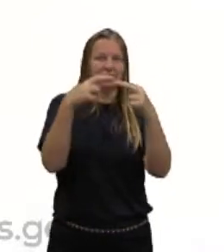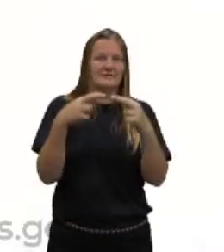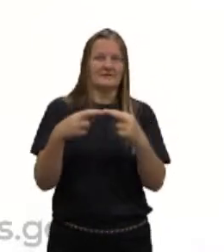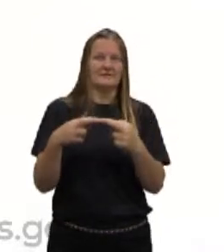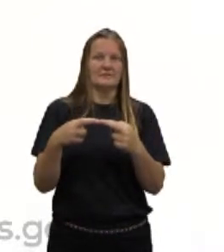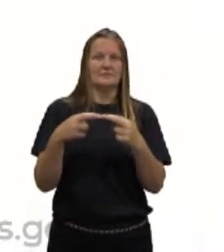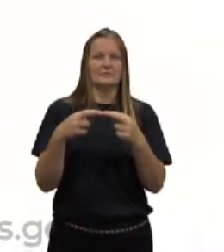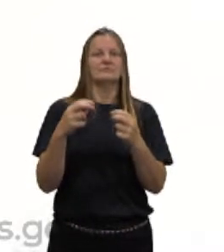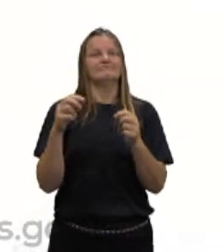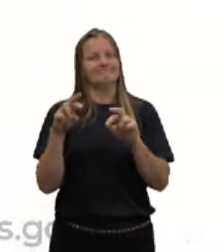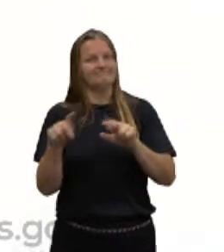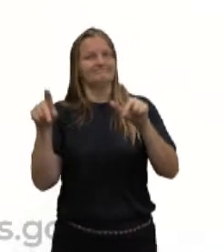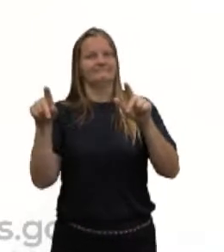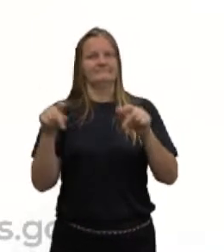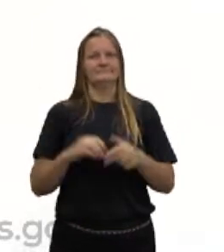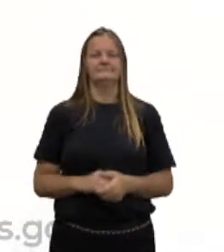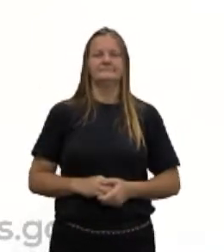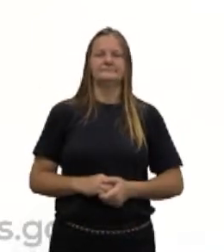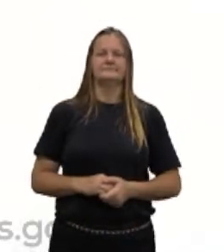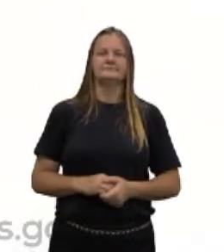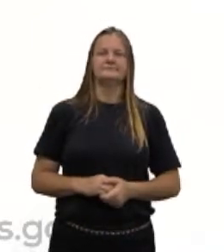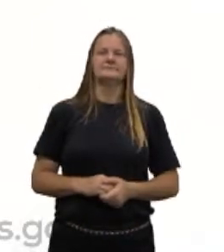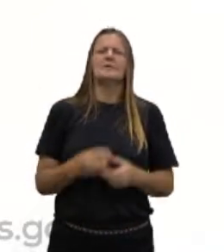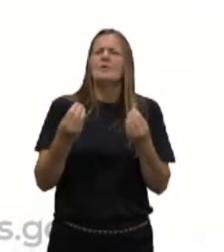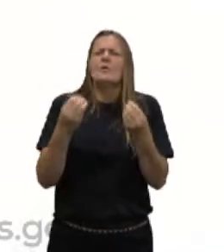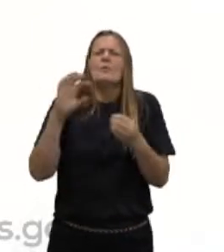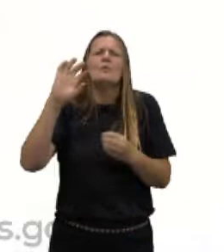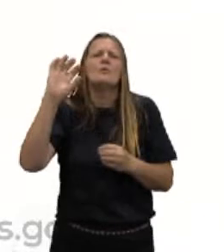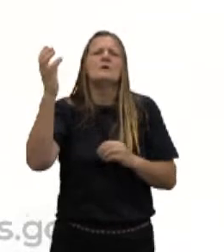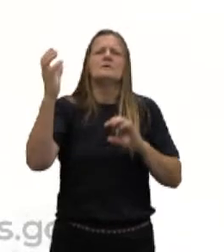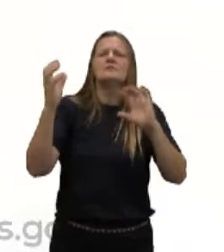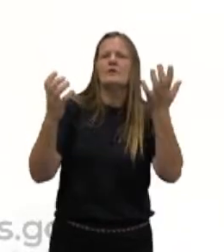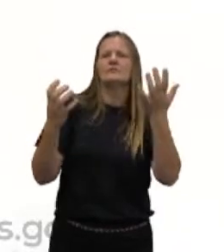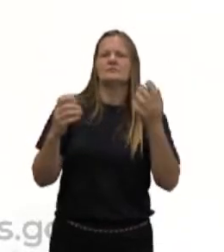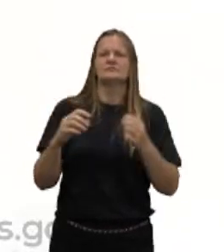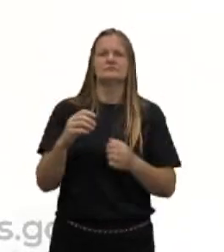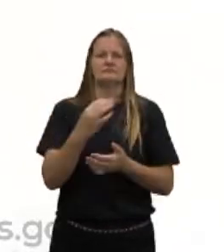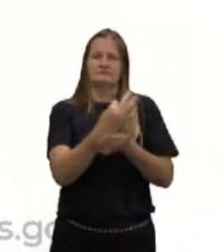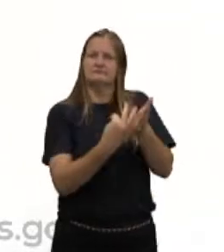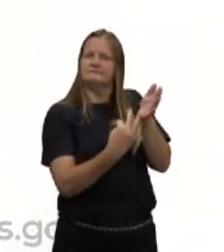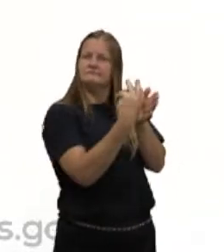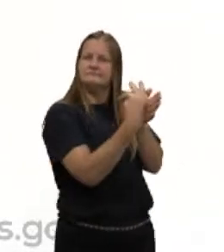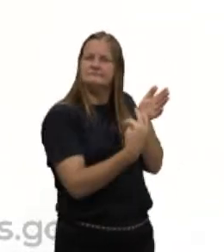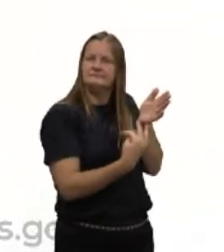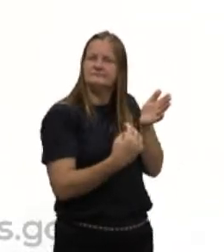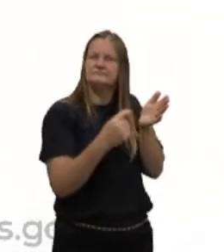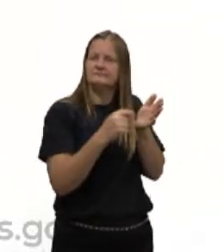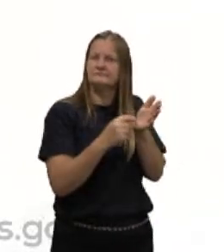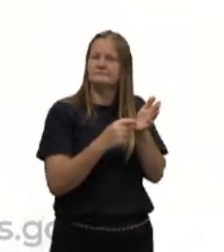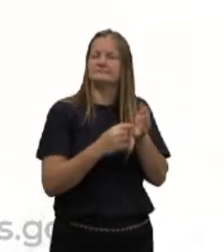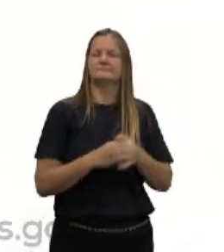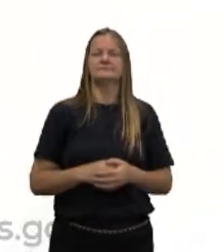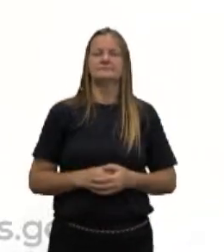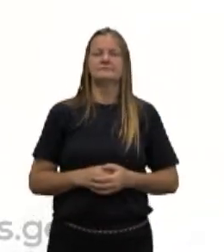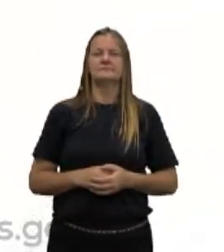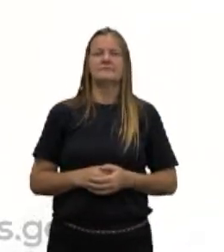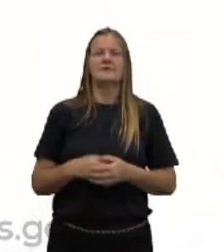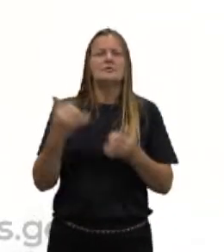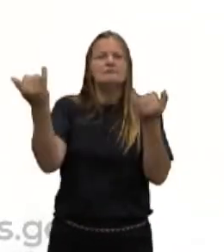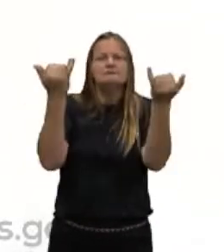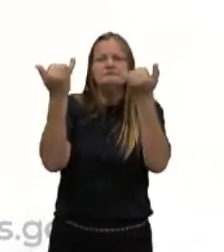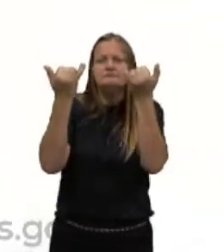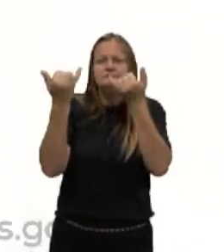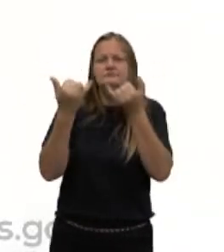diferentes. Então, como é que eu poderia resolver isso, né? Pensando que a gente tem nessa manchete